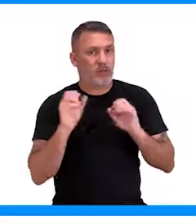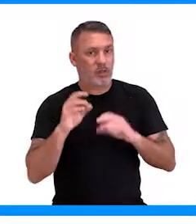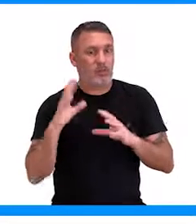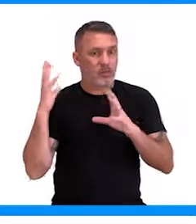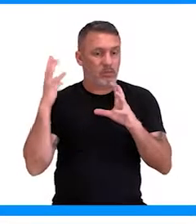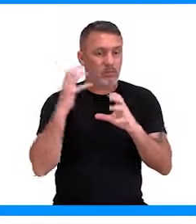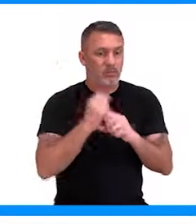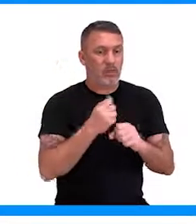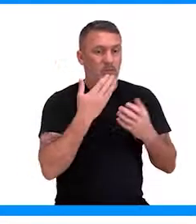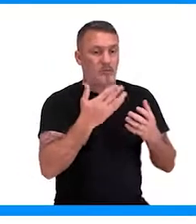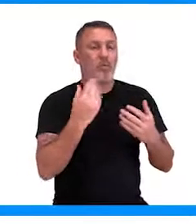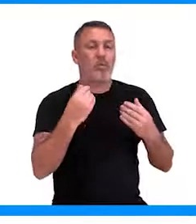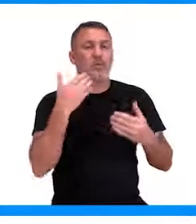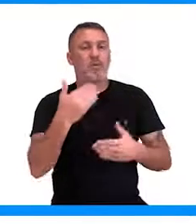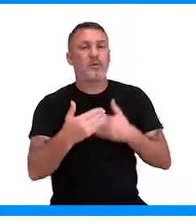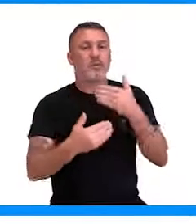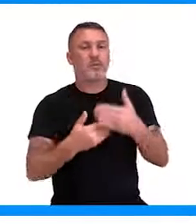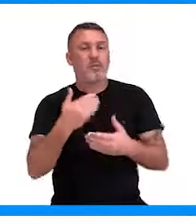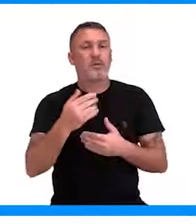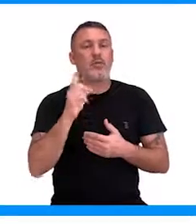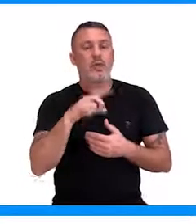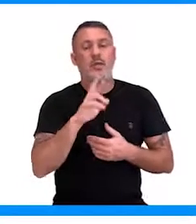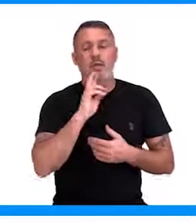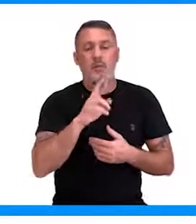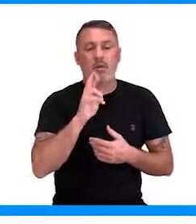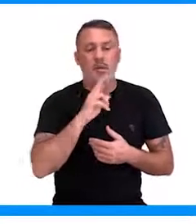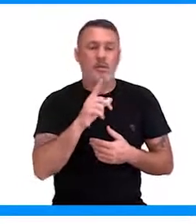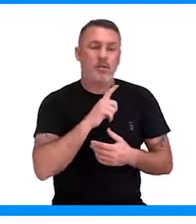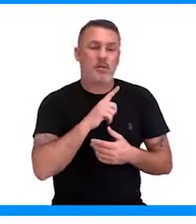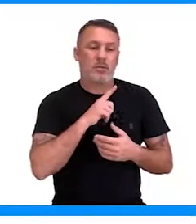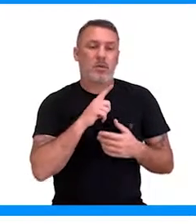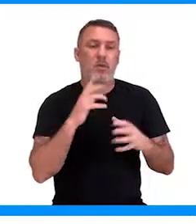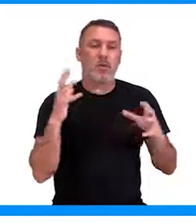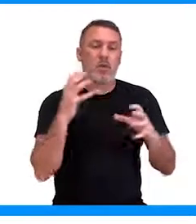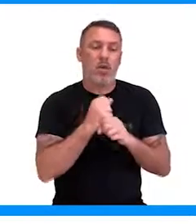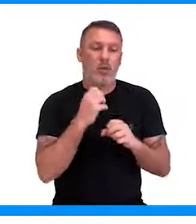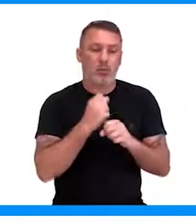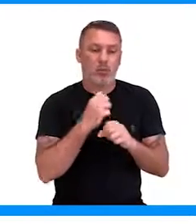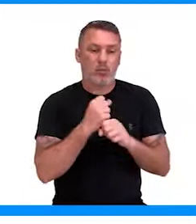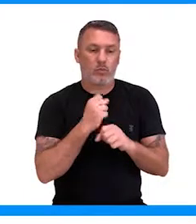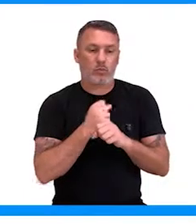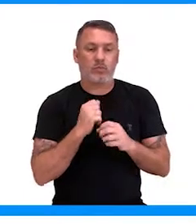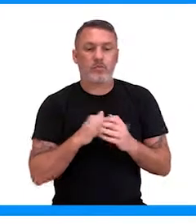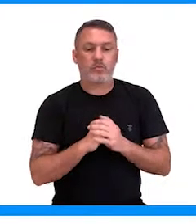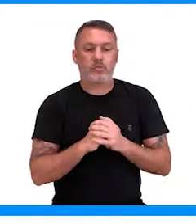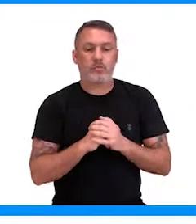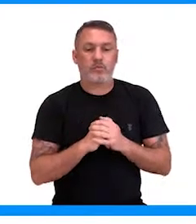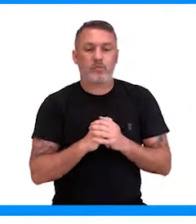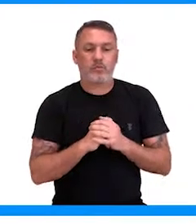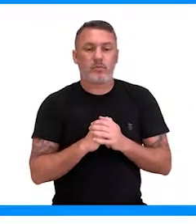Então é isso, gente. Recapitulando, então, os procedimentos para cálculo de